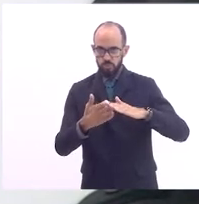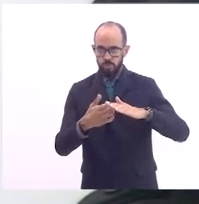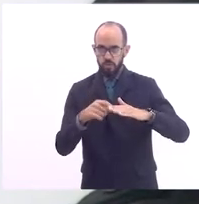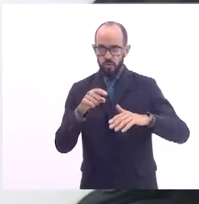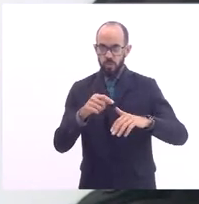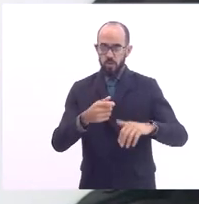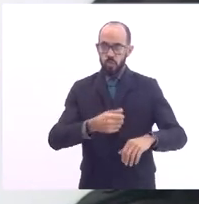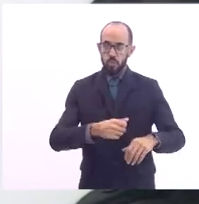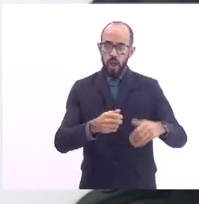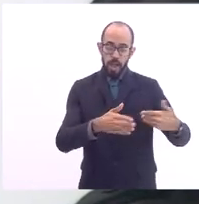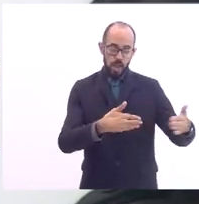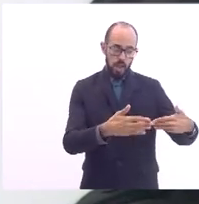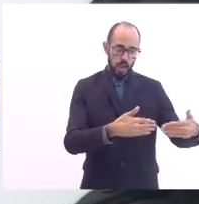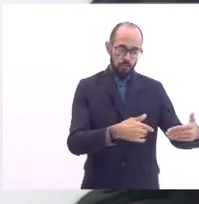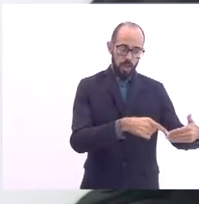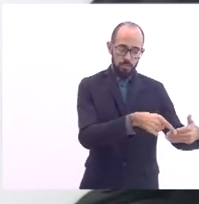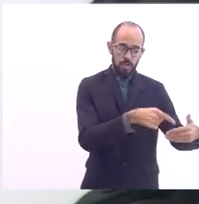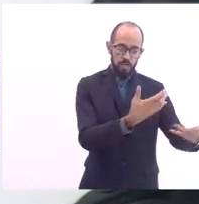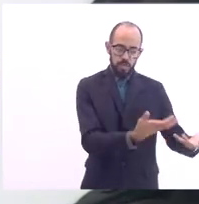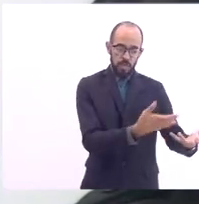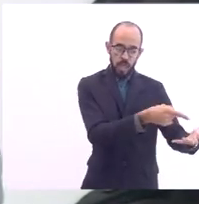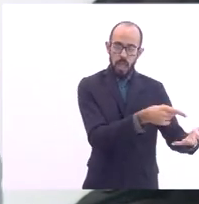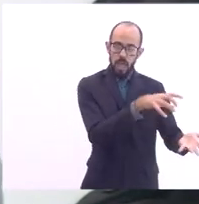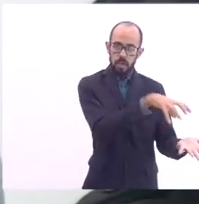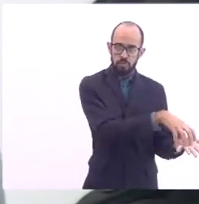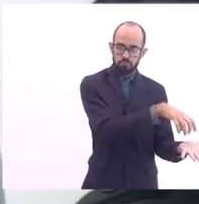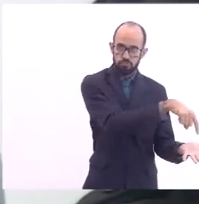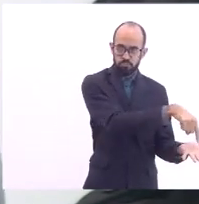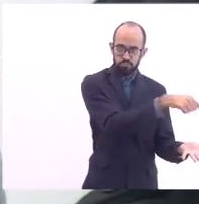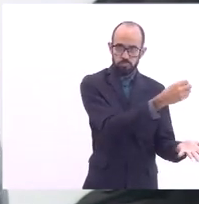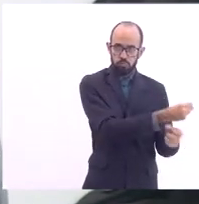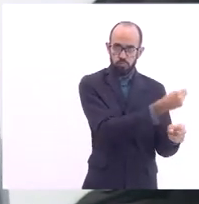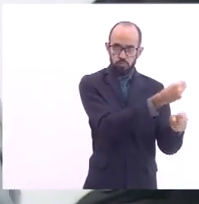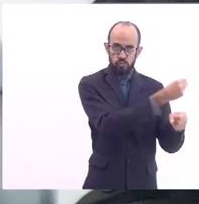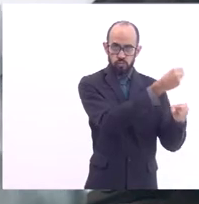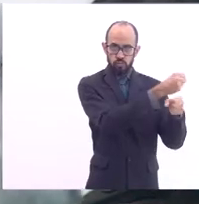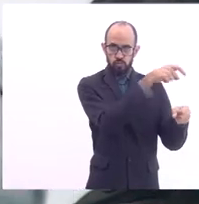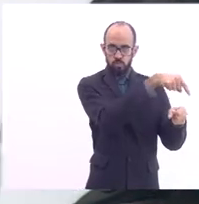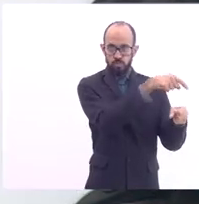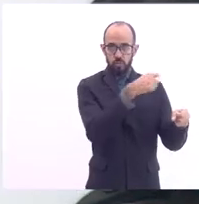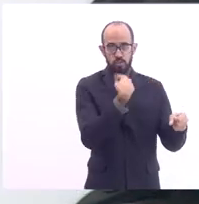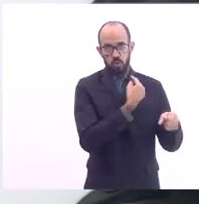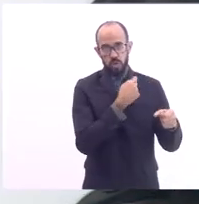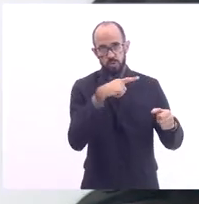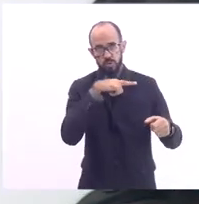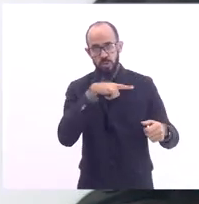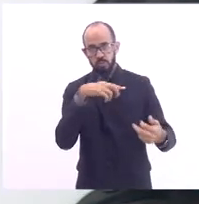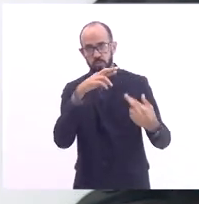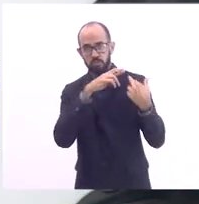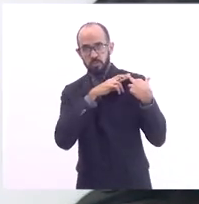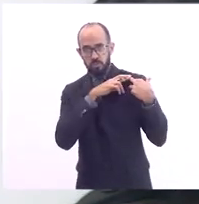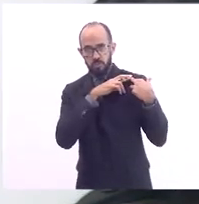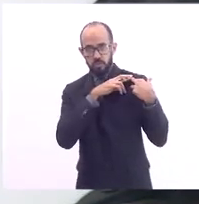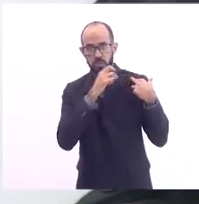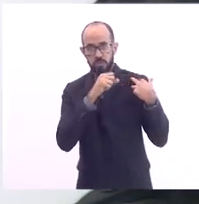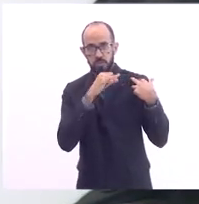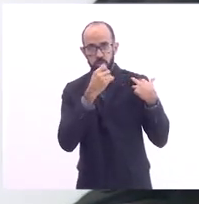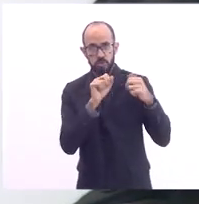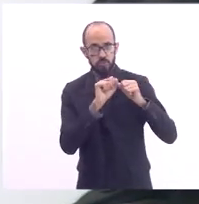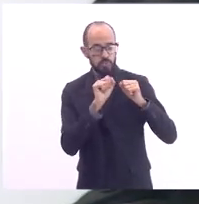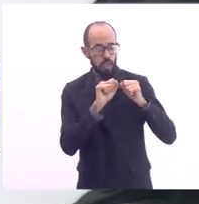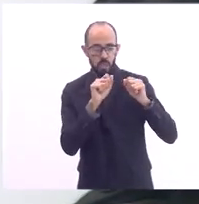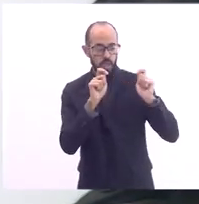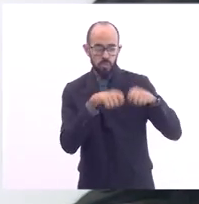instalar, ele tem umas obrigações, e a gente tem as nossas obrigações também, e mesmo que a gente cumpra nossas obrigações, elas não são